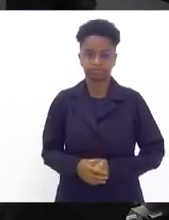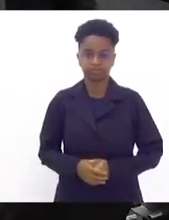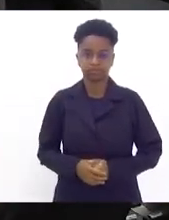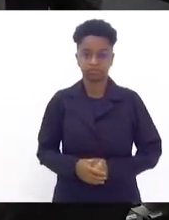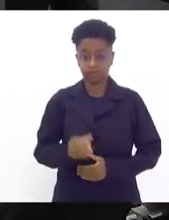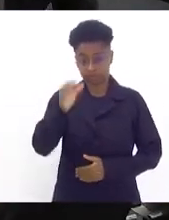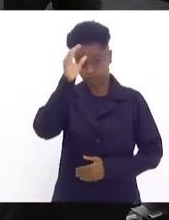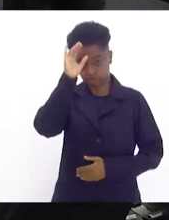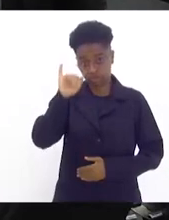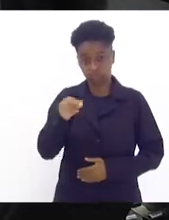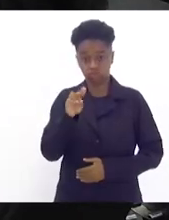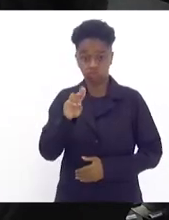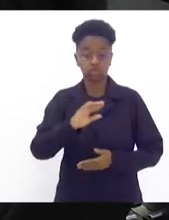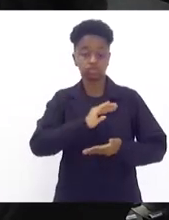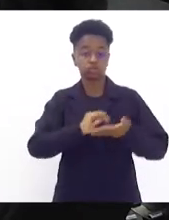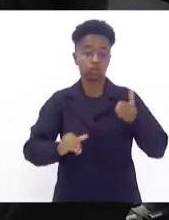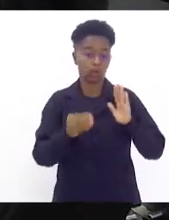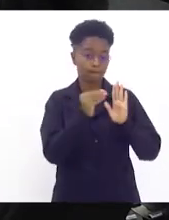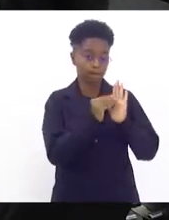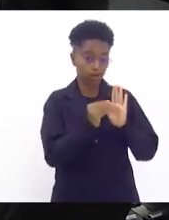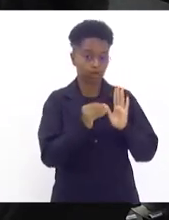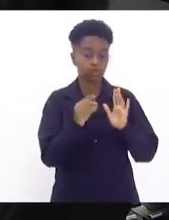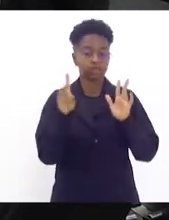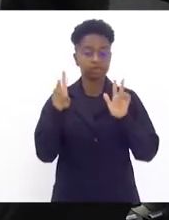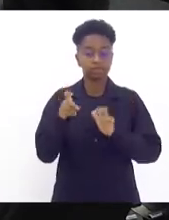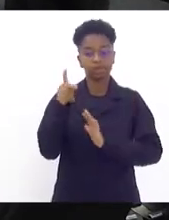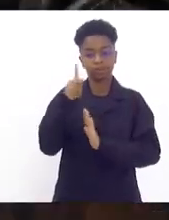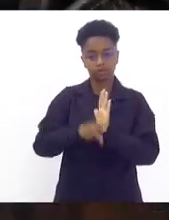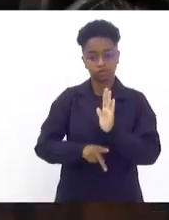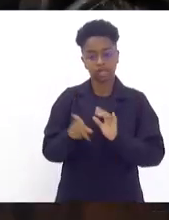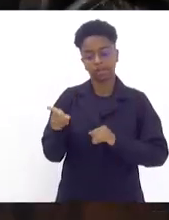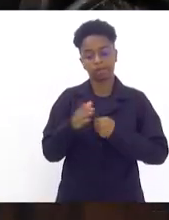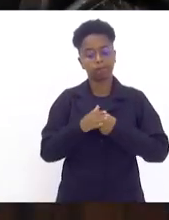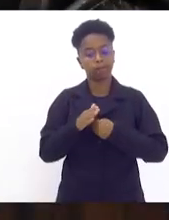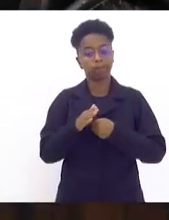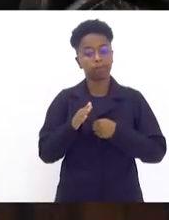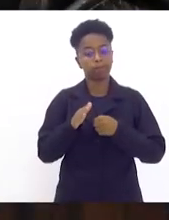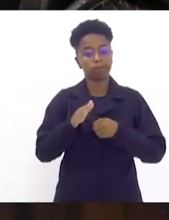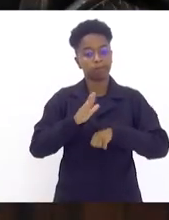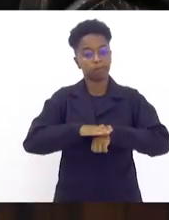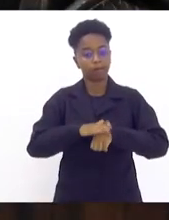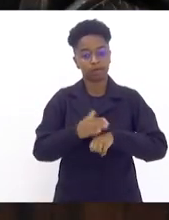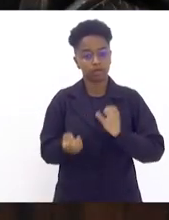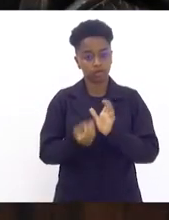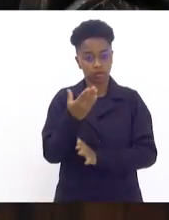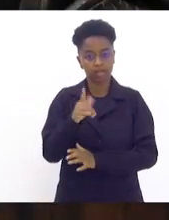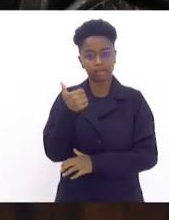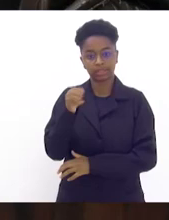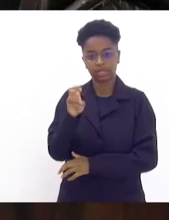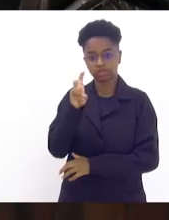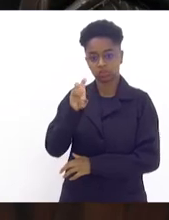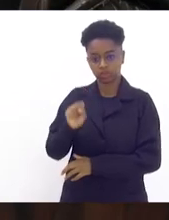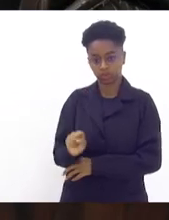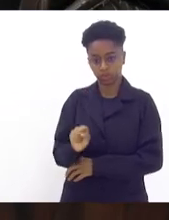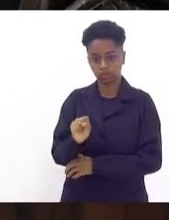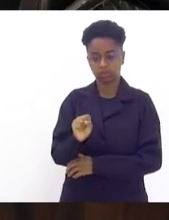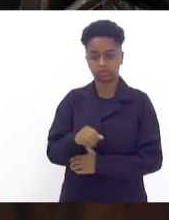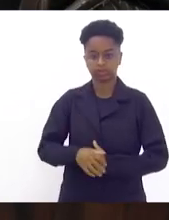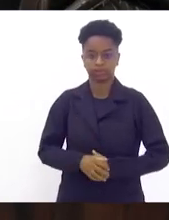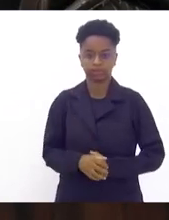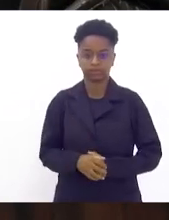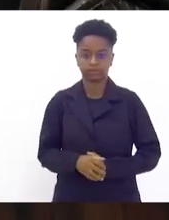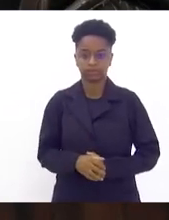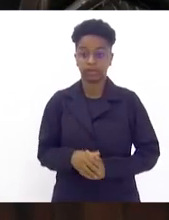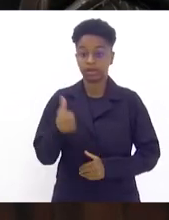Deputada Tia Ju retirou de pauta o projeto da sua própria autoria, que é o 1058-2019. Em